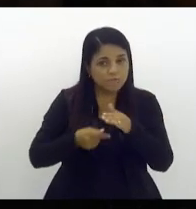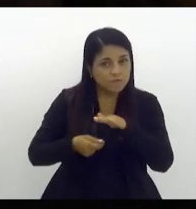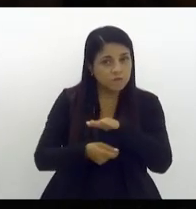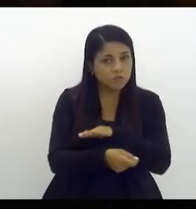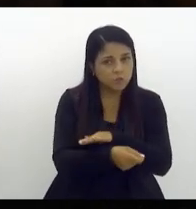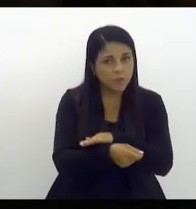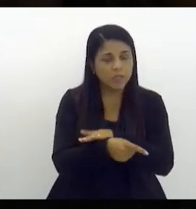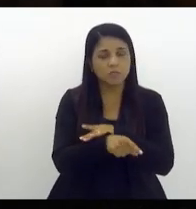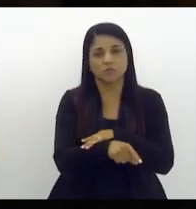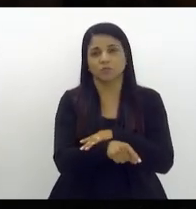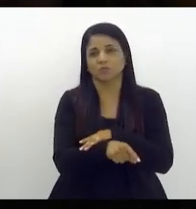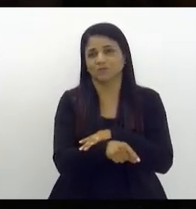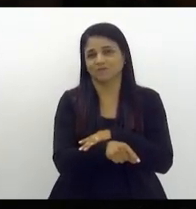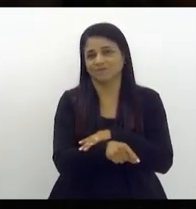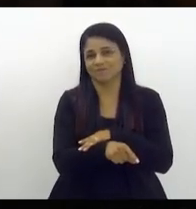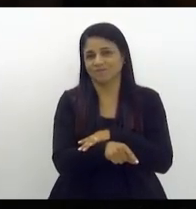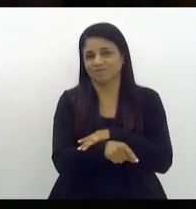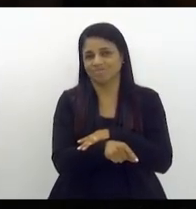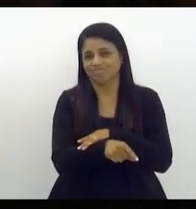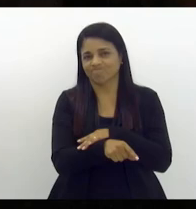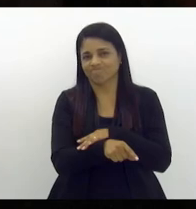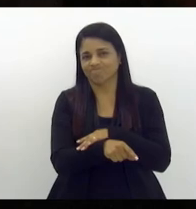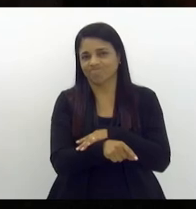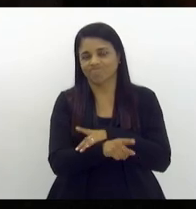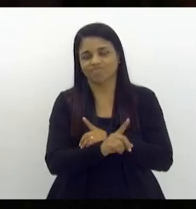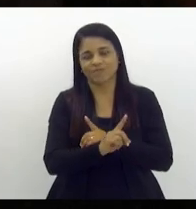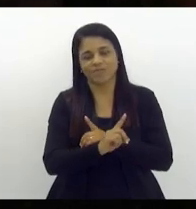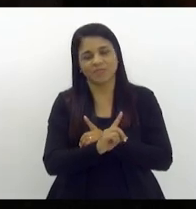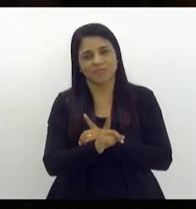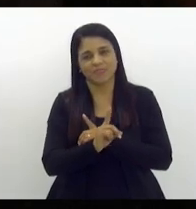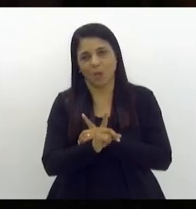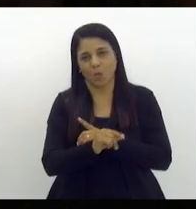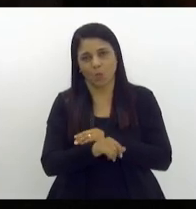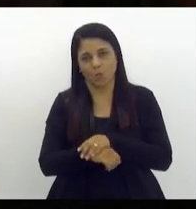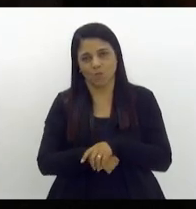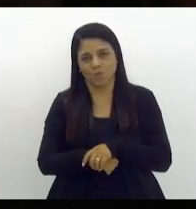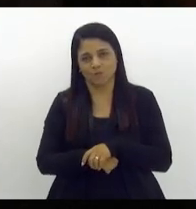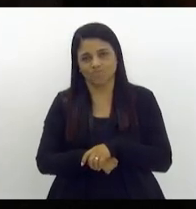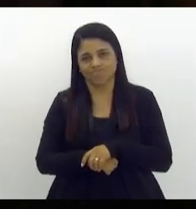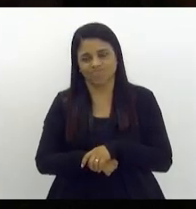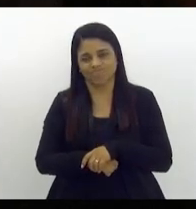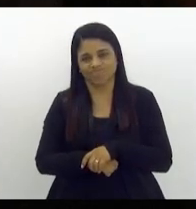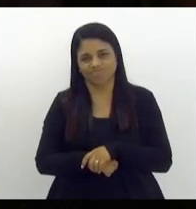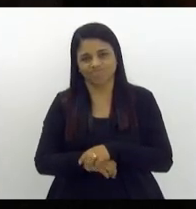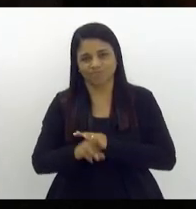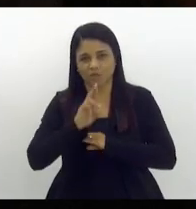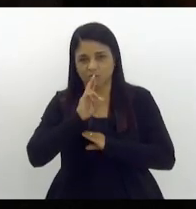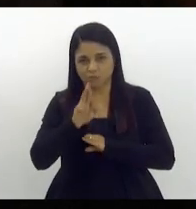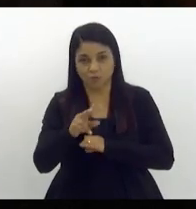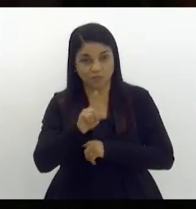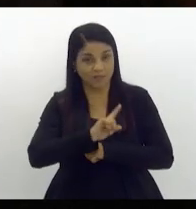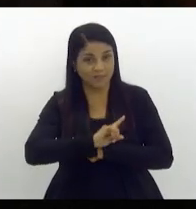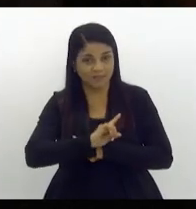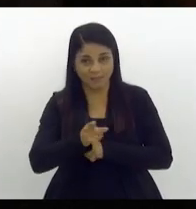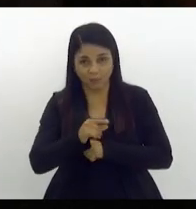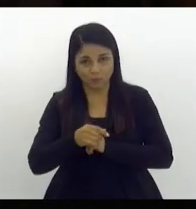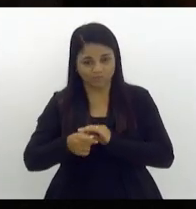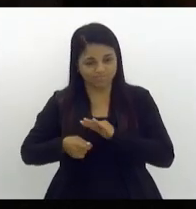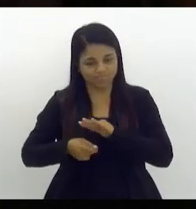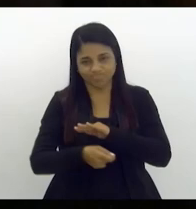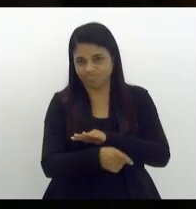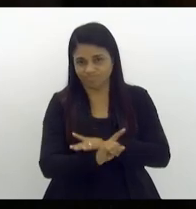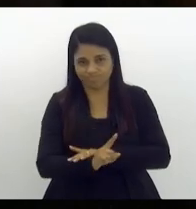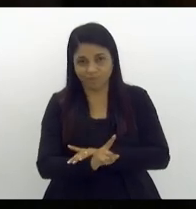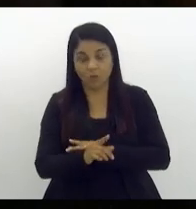a resposta é não. Se não, vejamos, o Estado teve